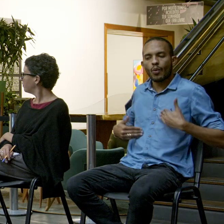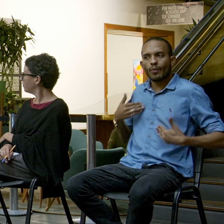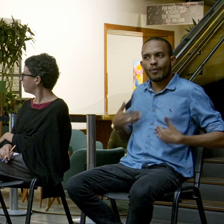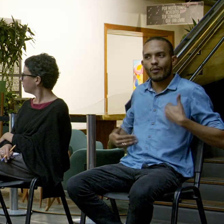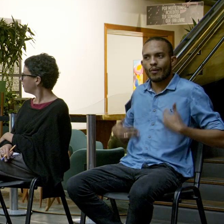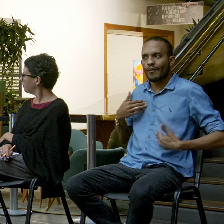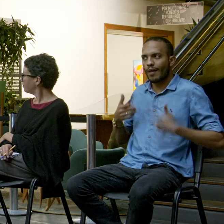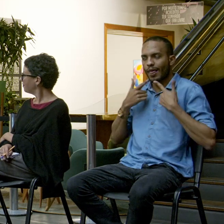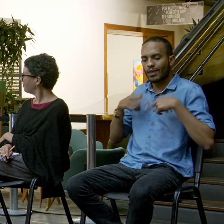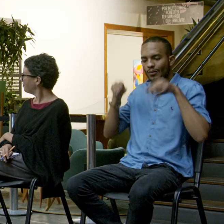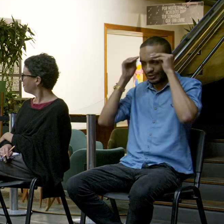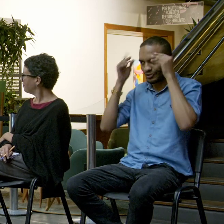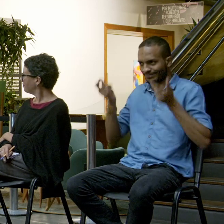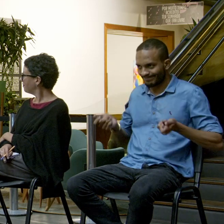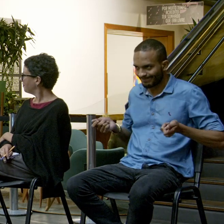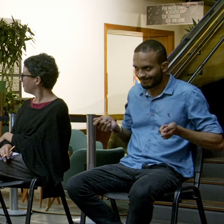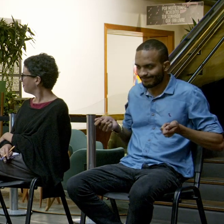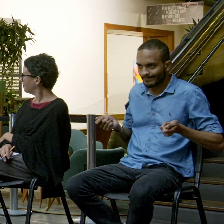fala essa palavra.